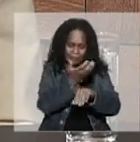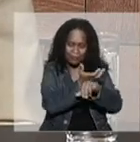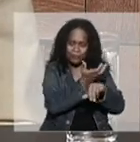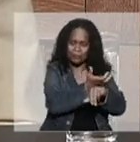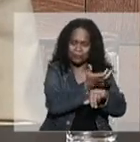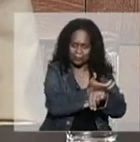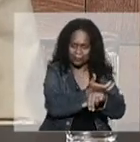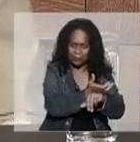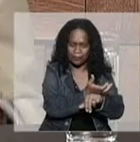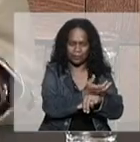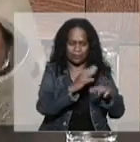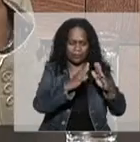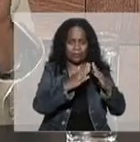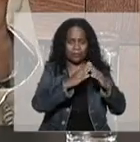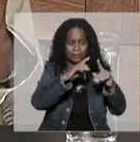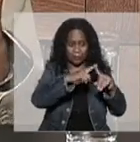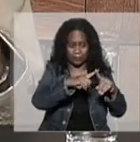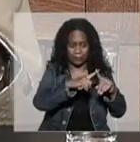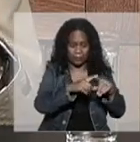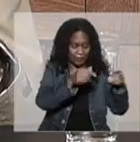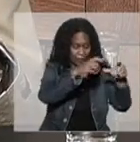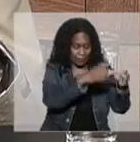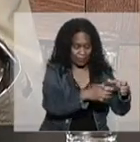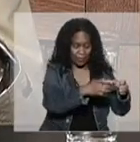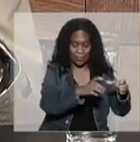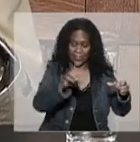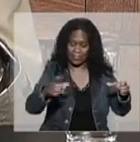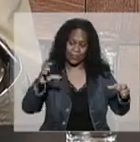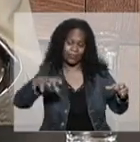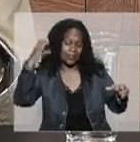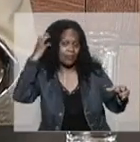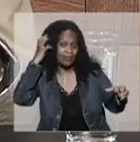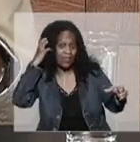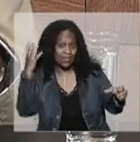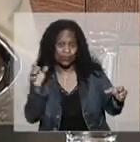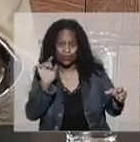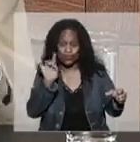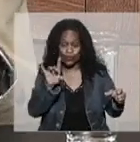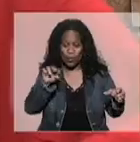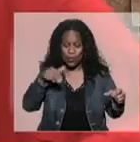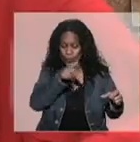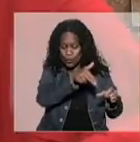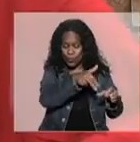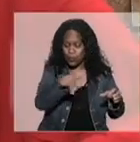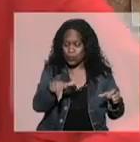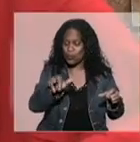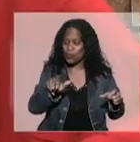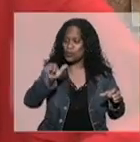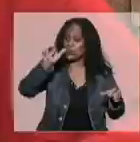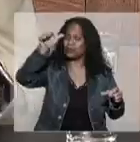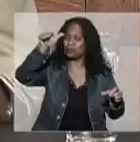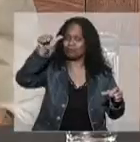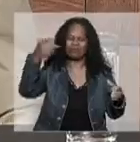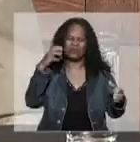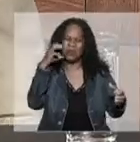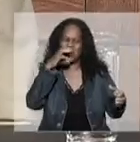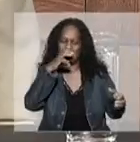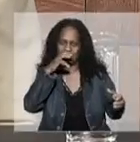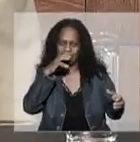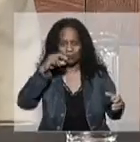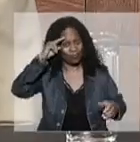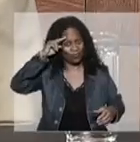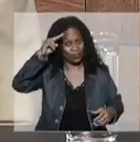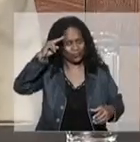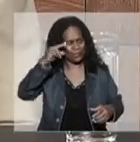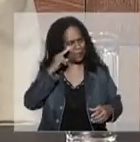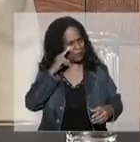na pracinha. A igreja ficava aqui e a rádio aqui. Só atravessar a rua? Só atravessar a rua, subir uma escadinha. Né? E o